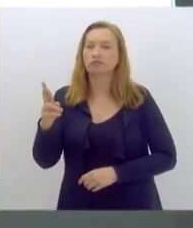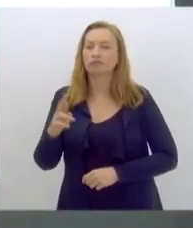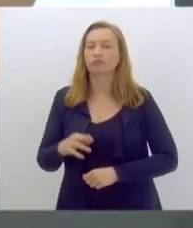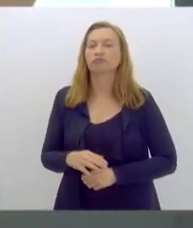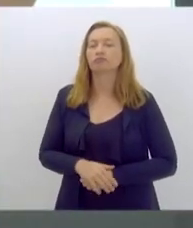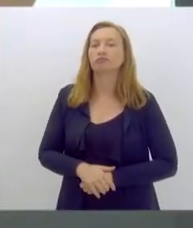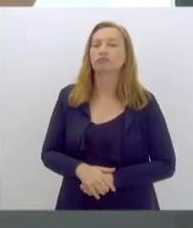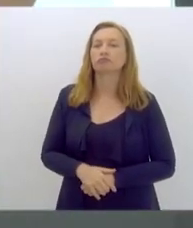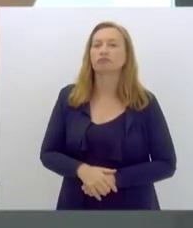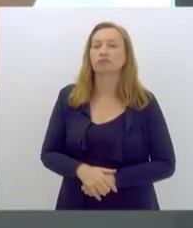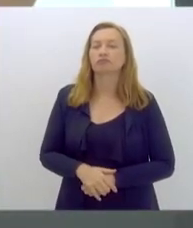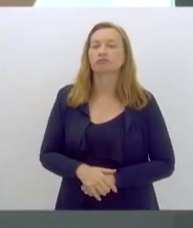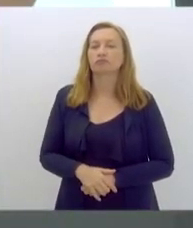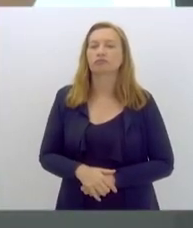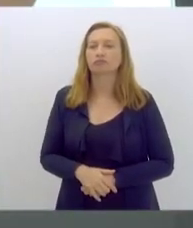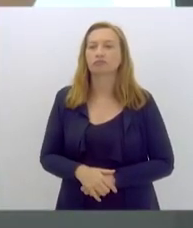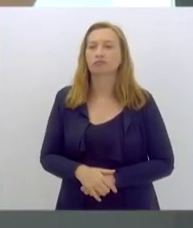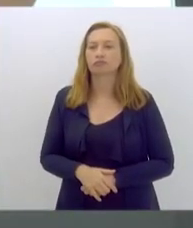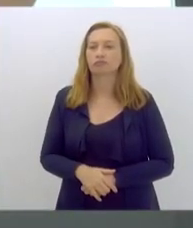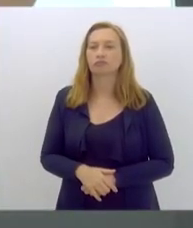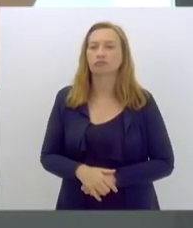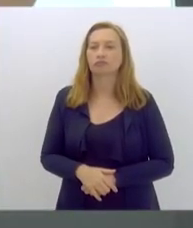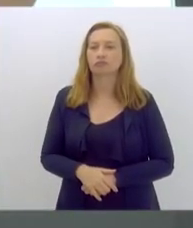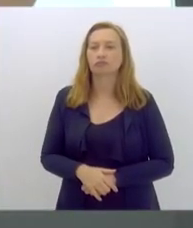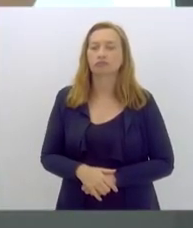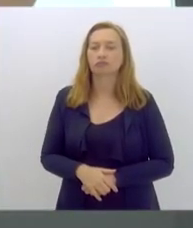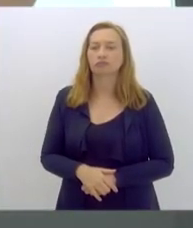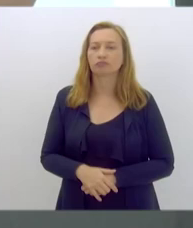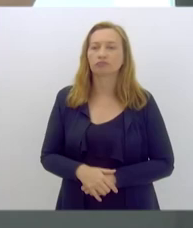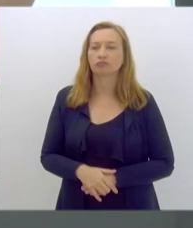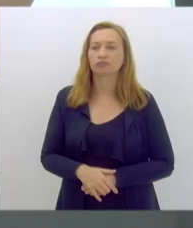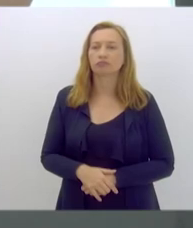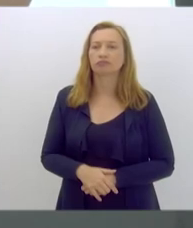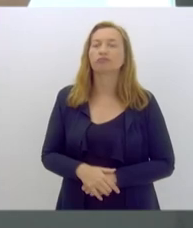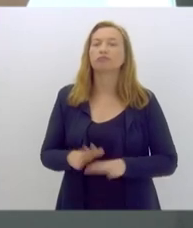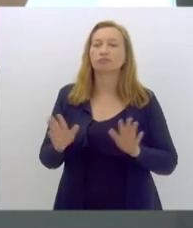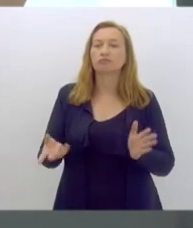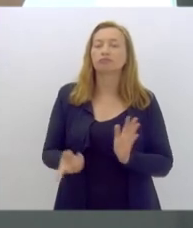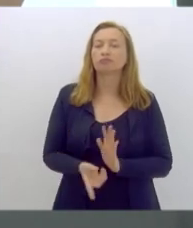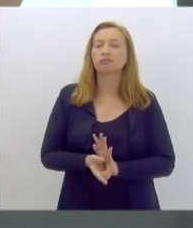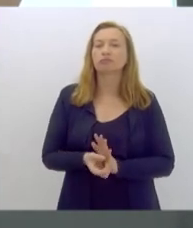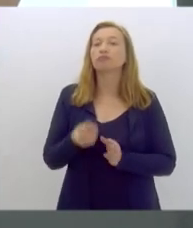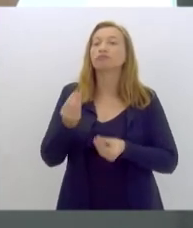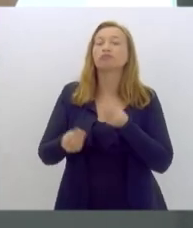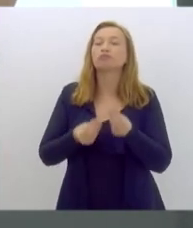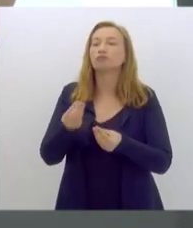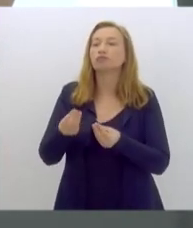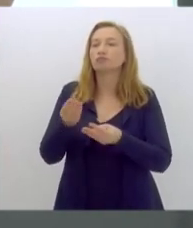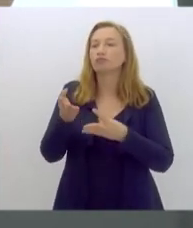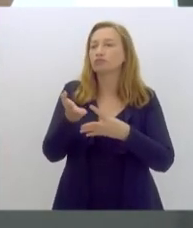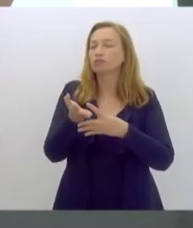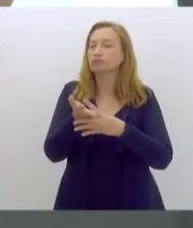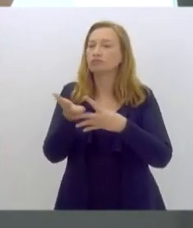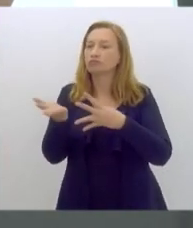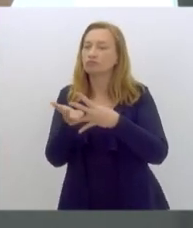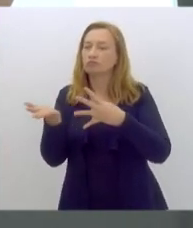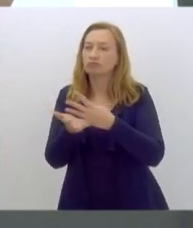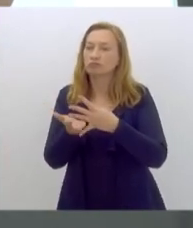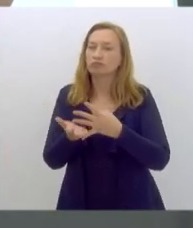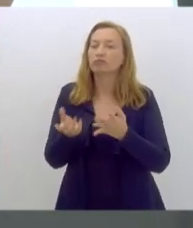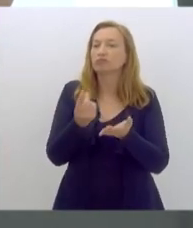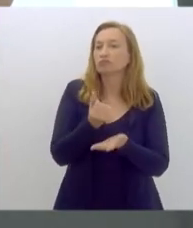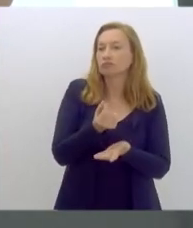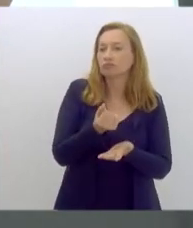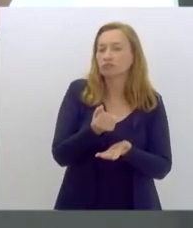receita como é que de receitas e despesas né E como é que isso está dividido então lá a gente tem a receita